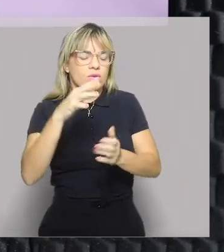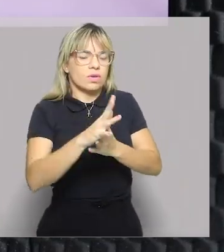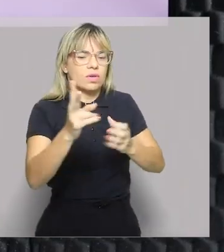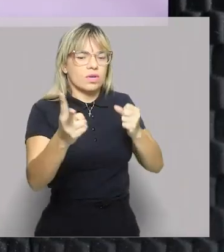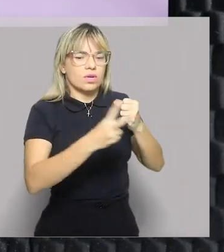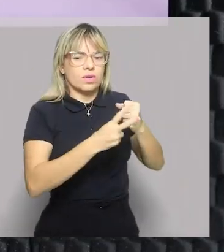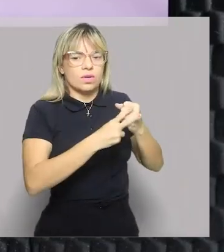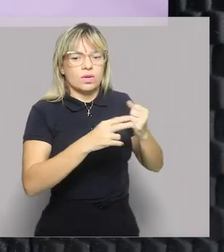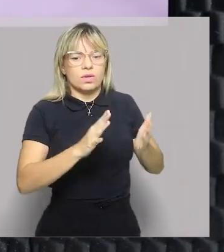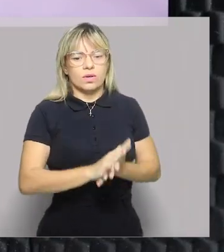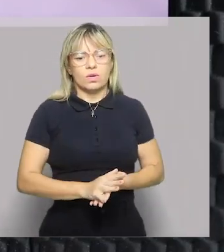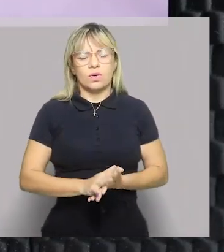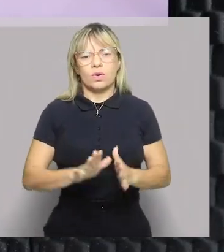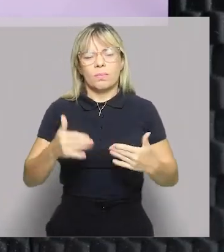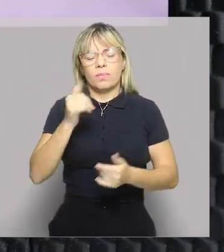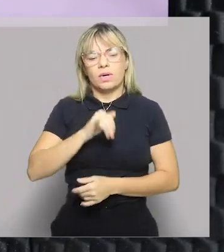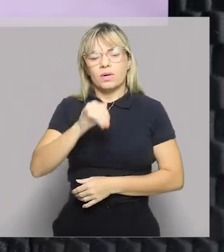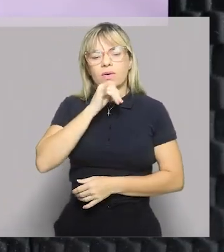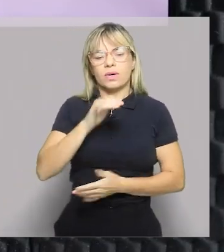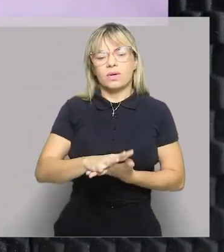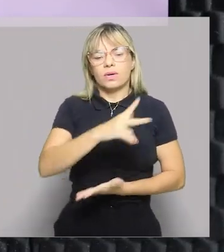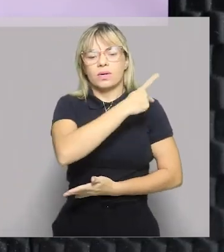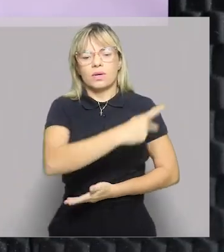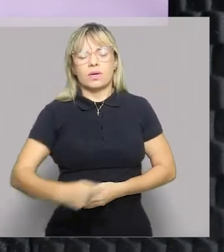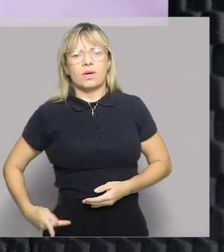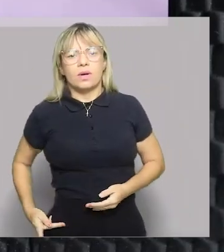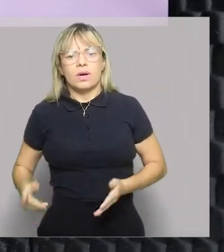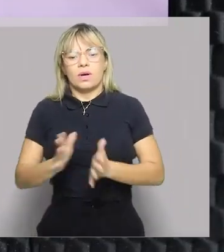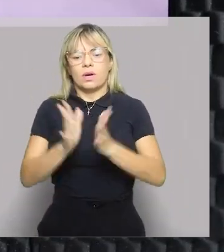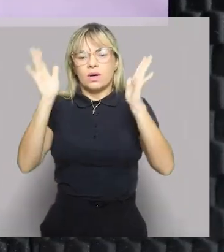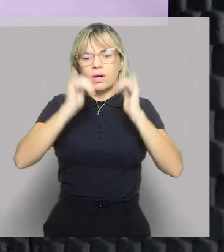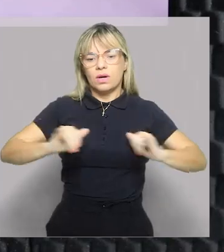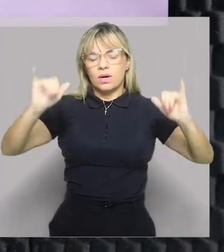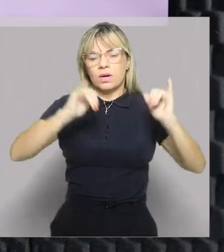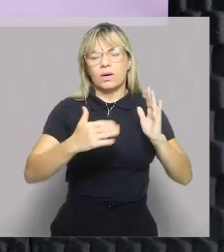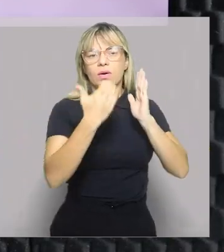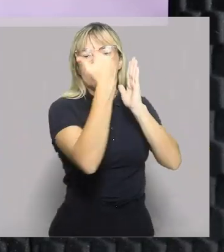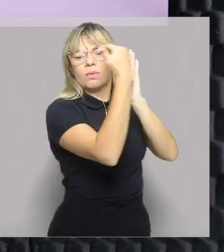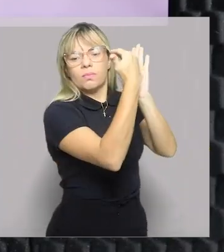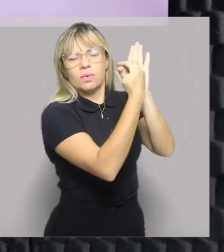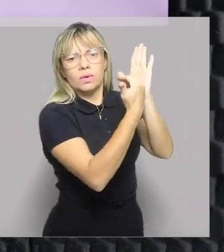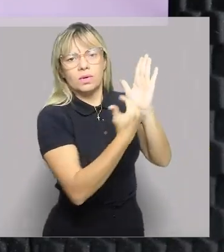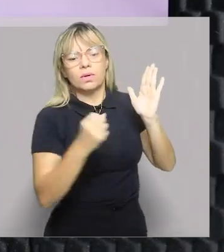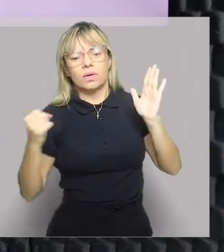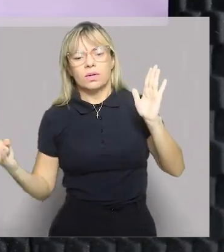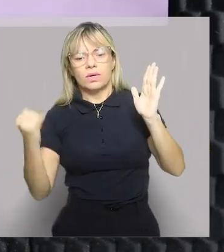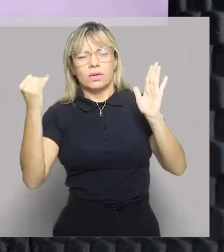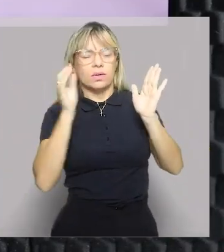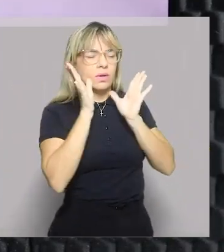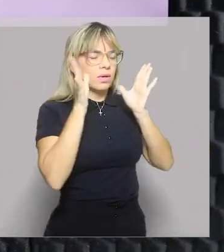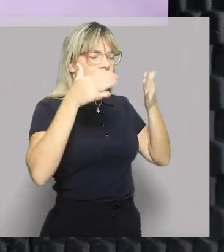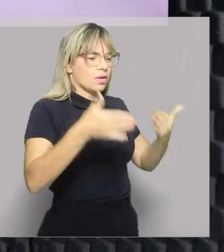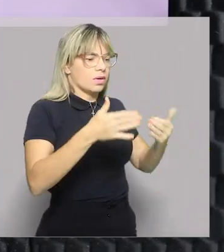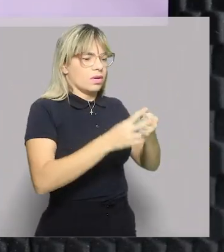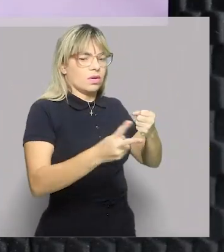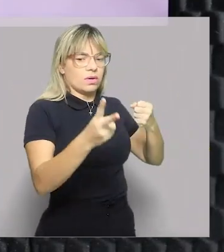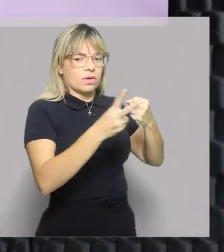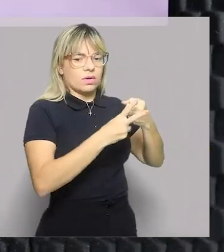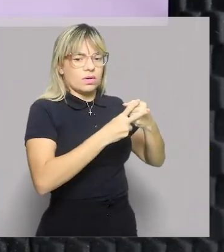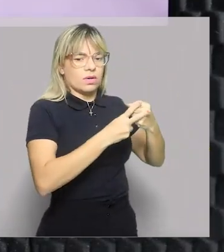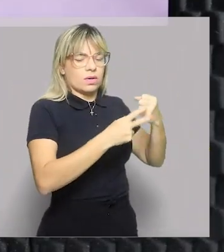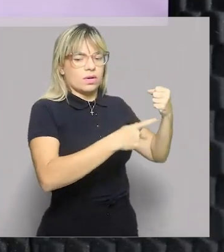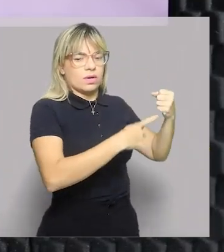o presidente anunciou medidas importantes, notem que se você concentra no verbo, o presidente